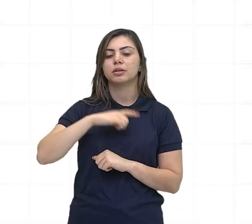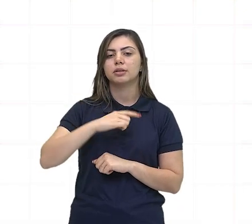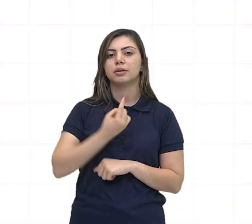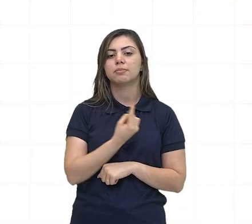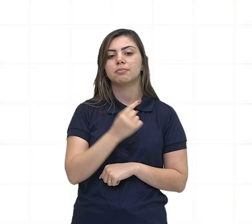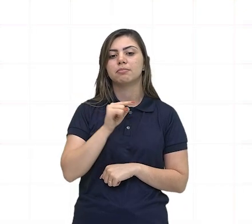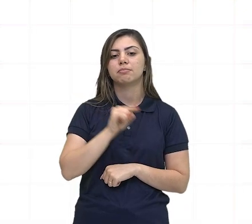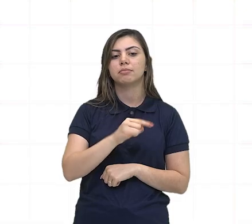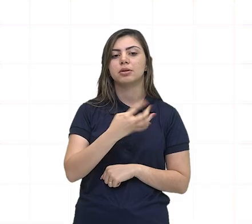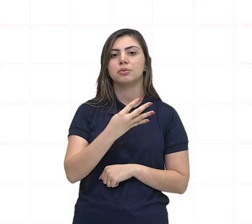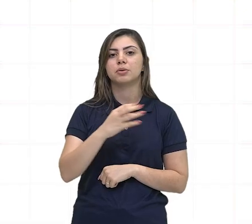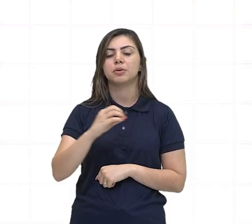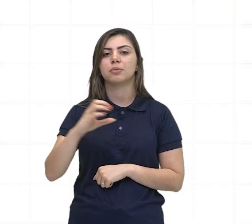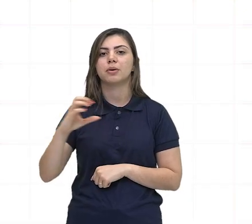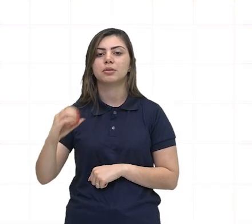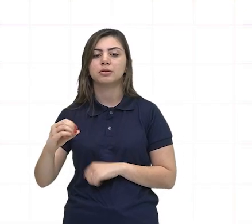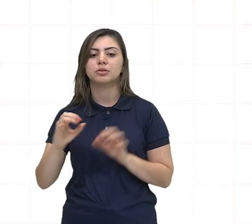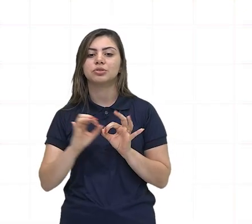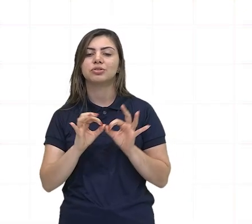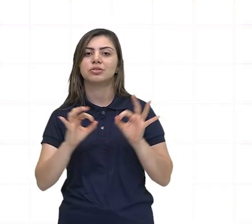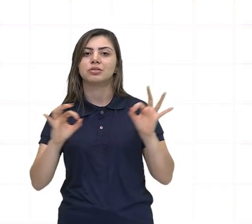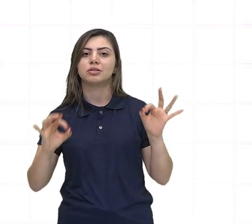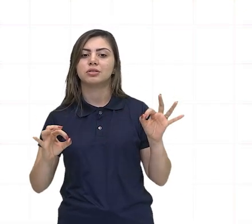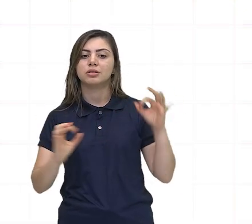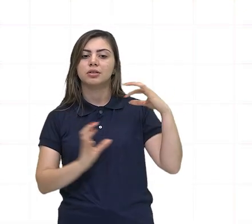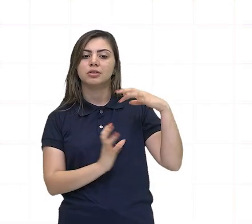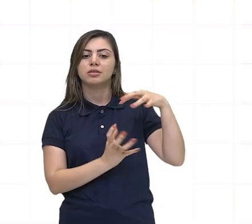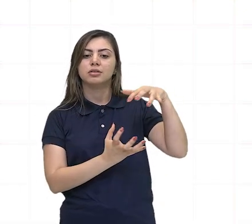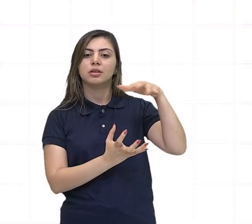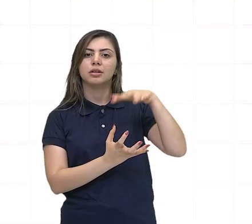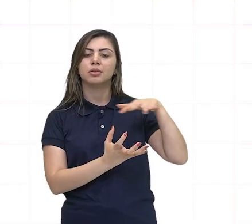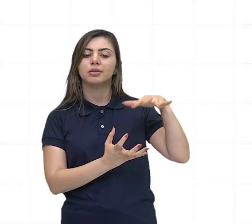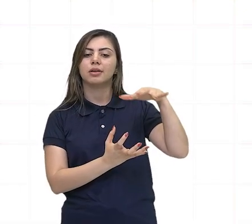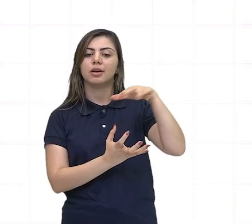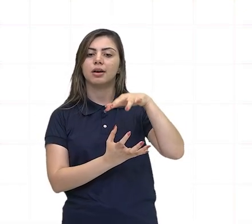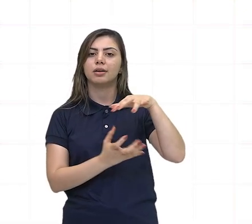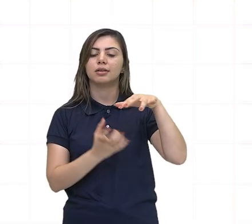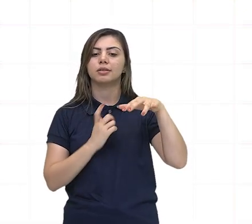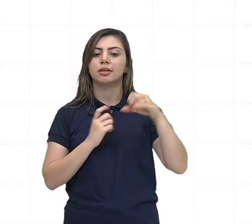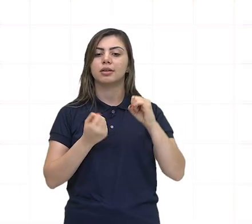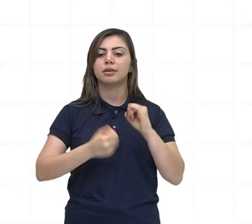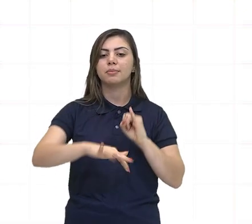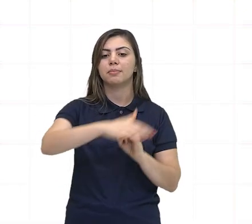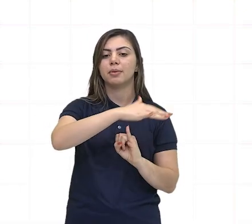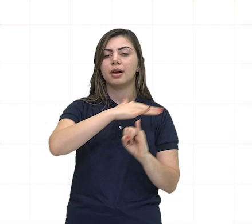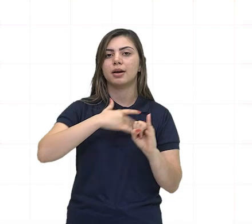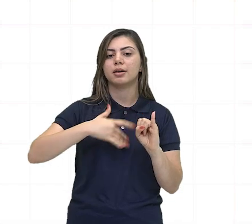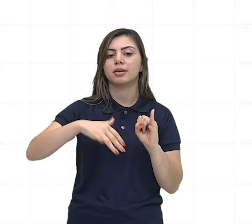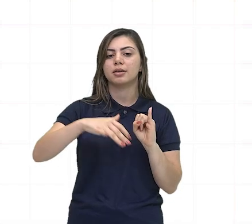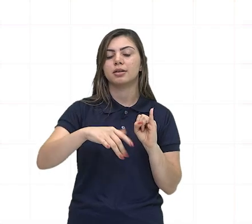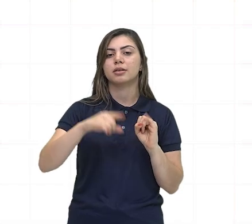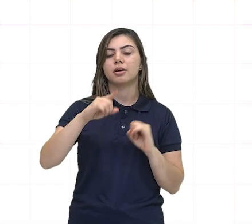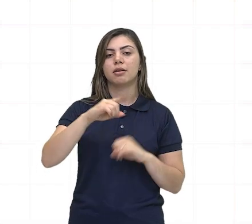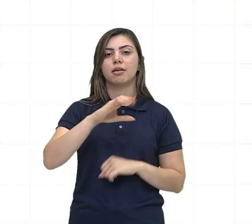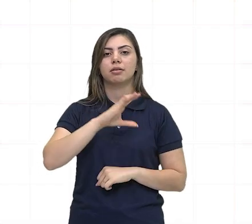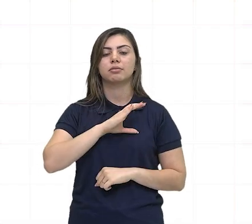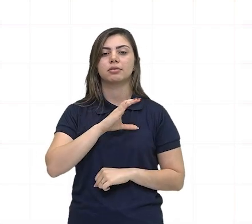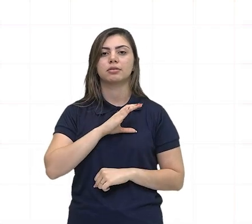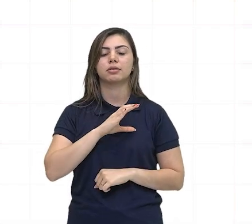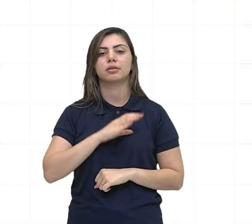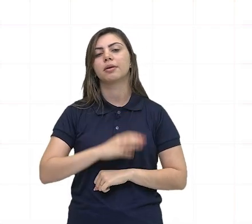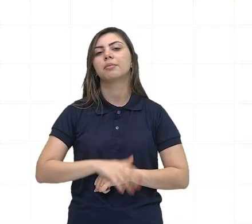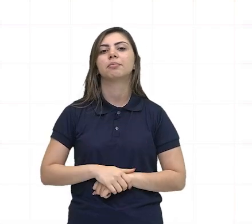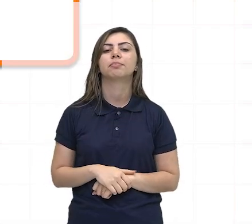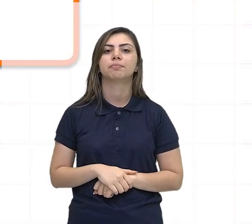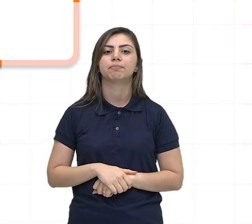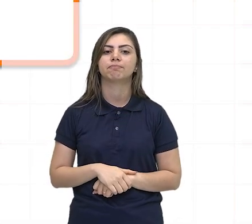1.400 quilômetros do polo norte geográfico, na ilha de Príncipe de Gales, no Canadá.